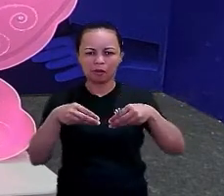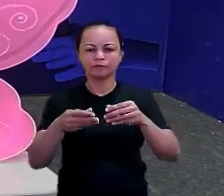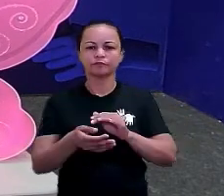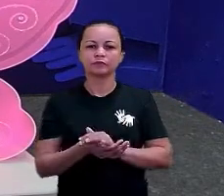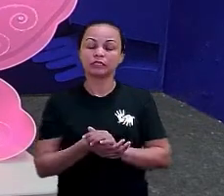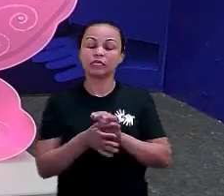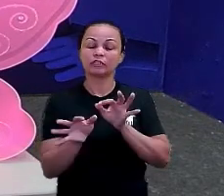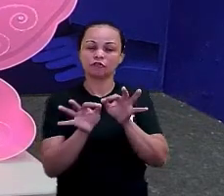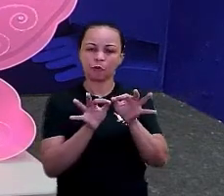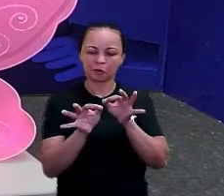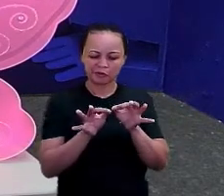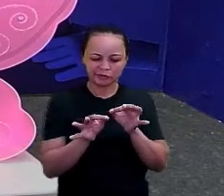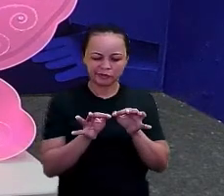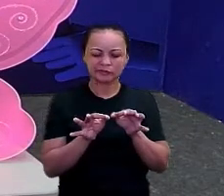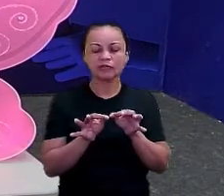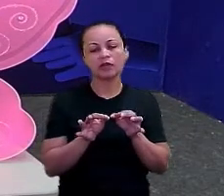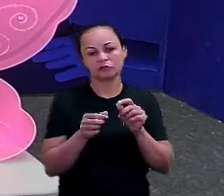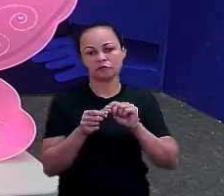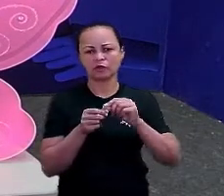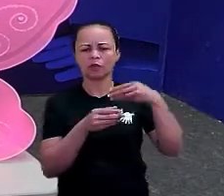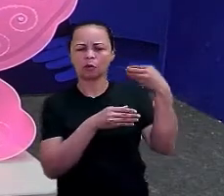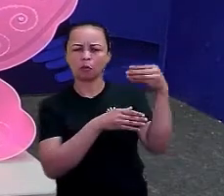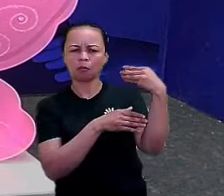E forma um leque mesmo.